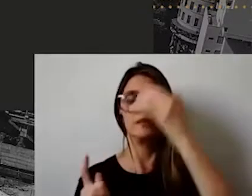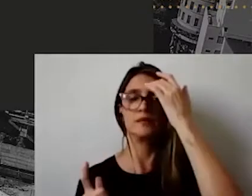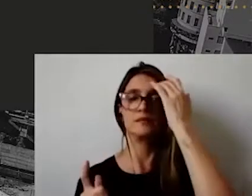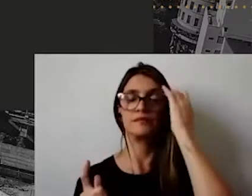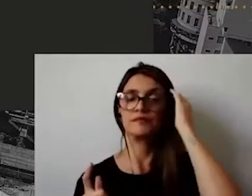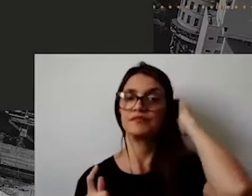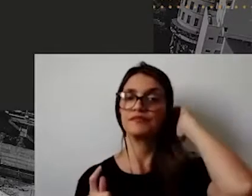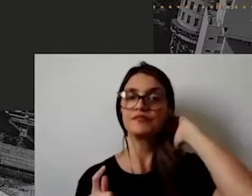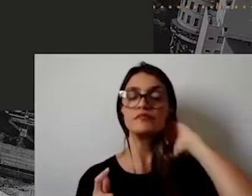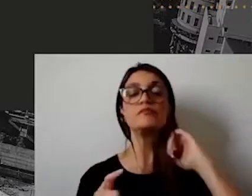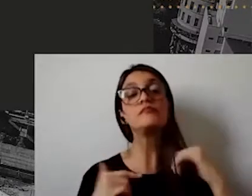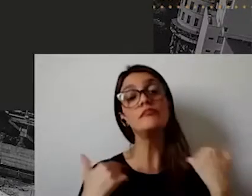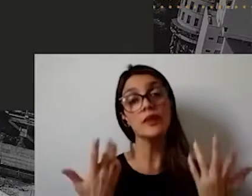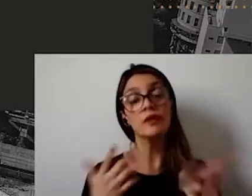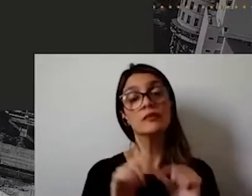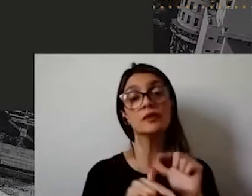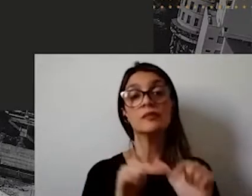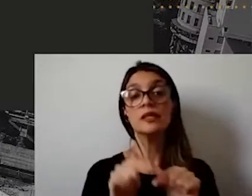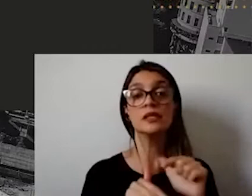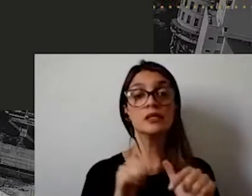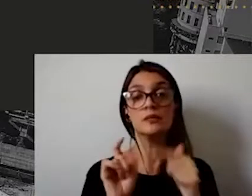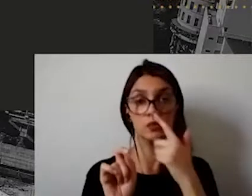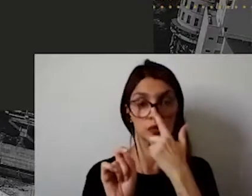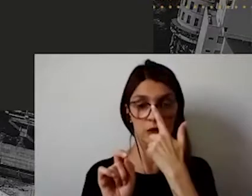Nós trabalhamos com